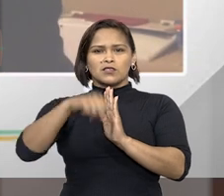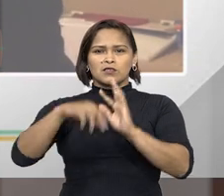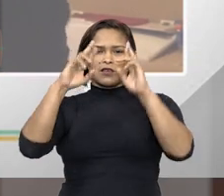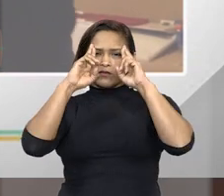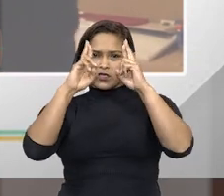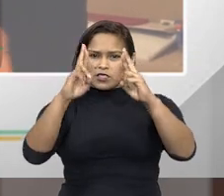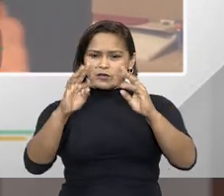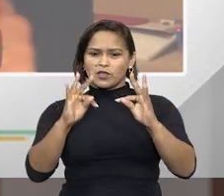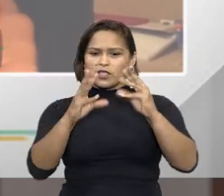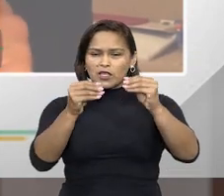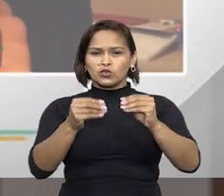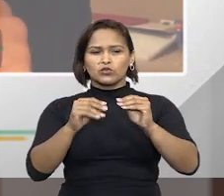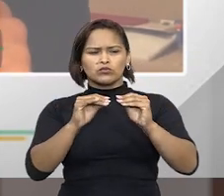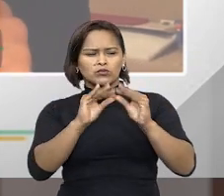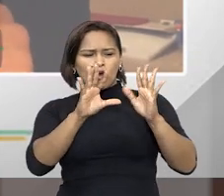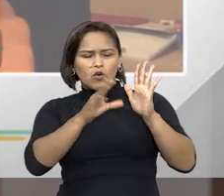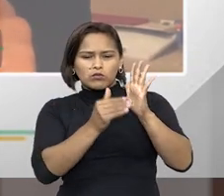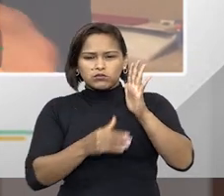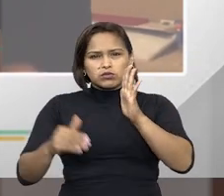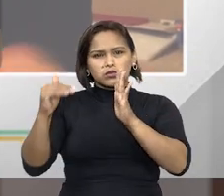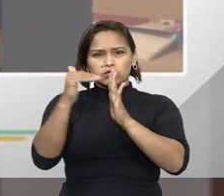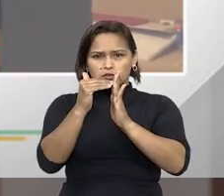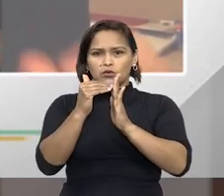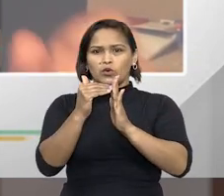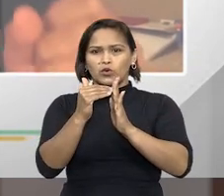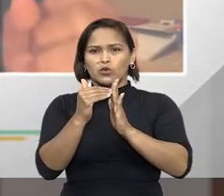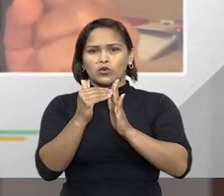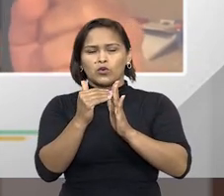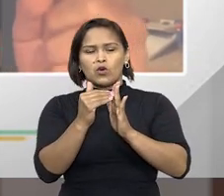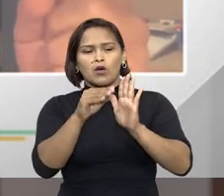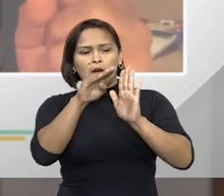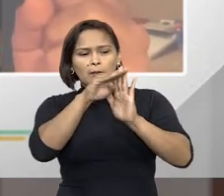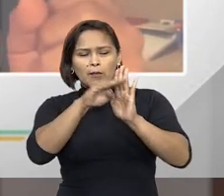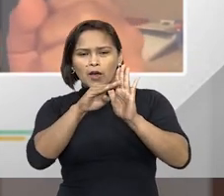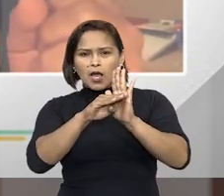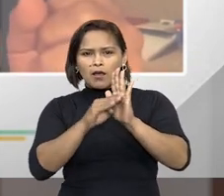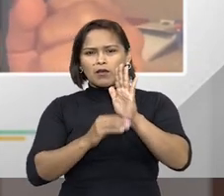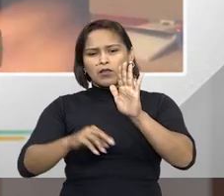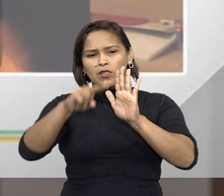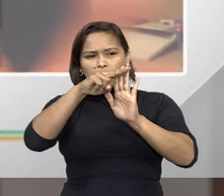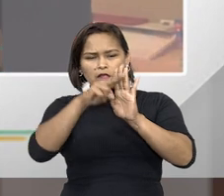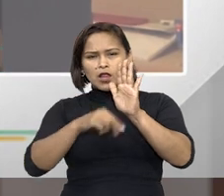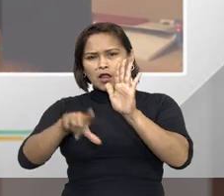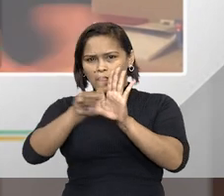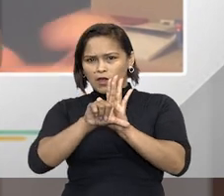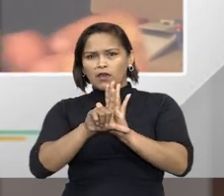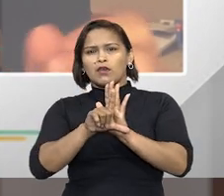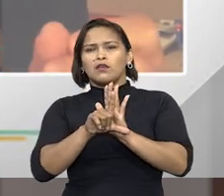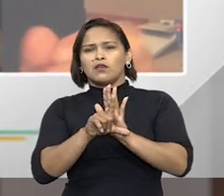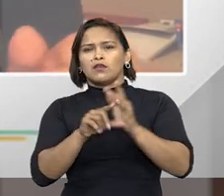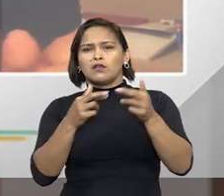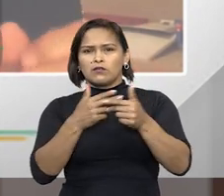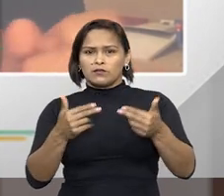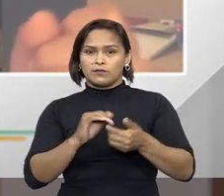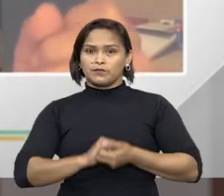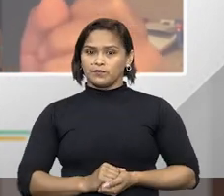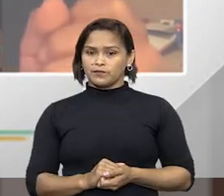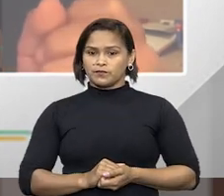integridade da disposição, da norma disposta, etc. E por isso mesmo é que nós estamos